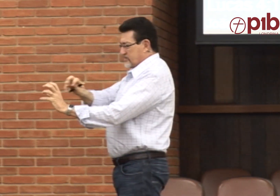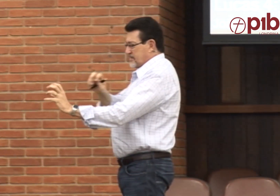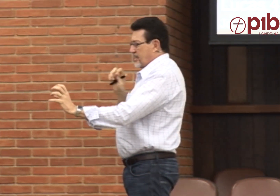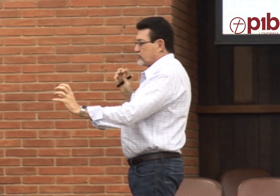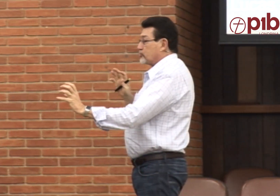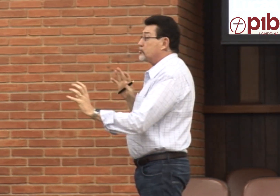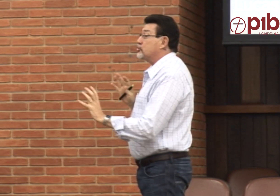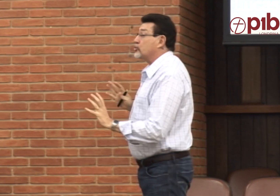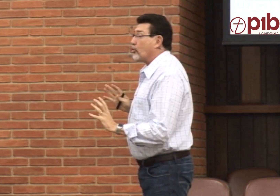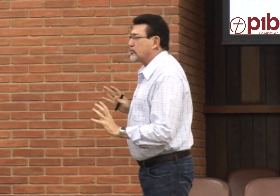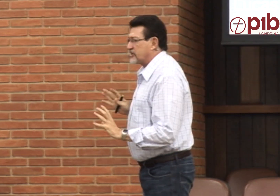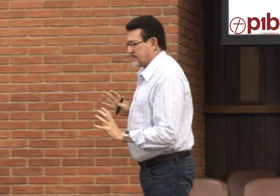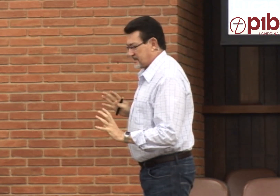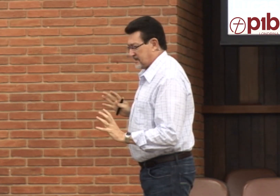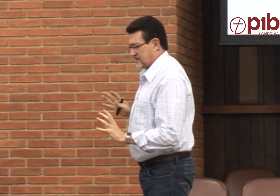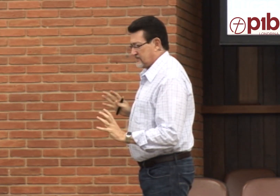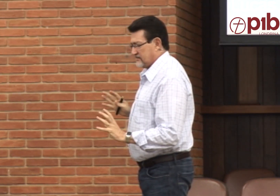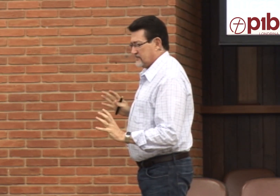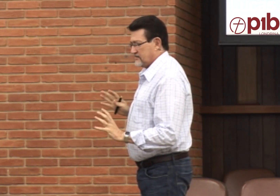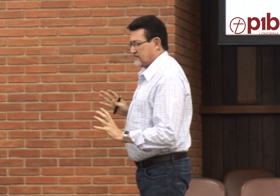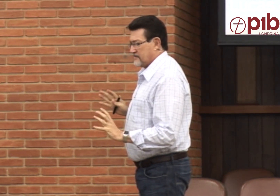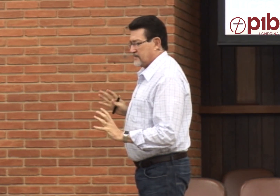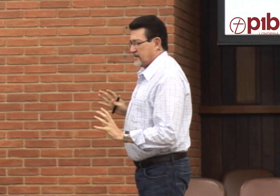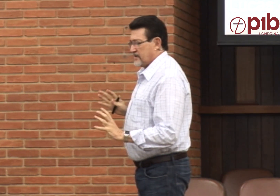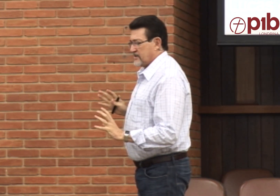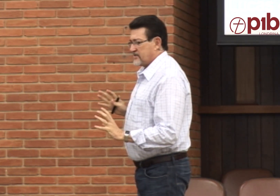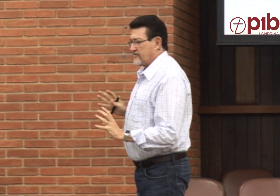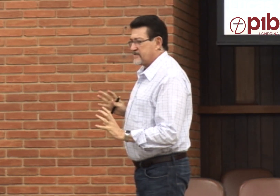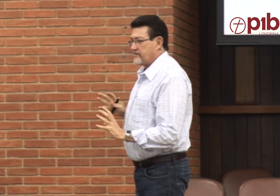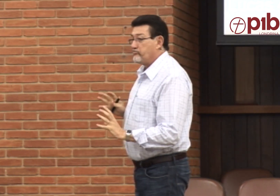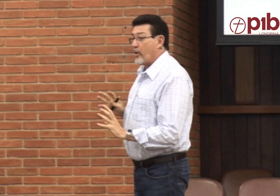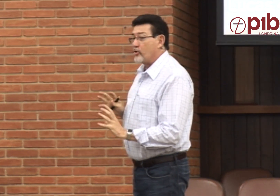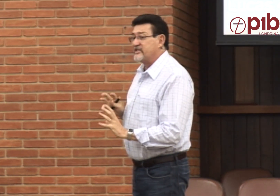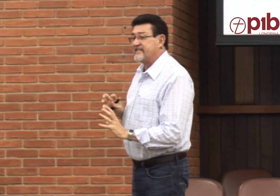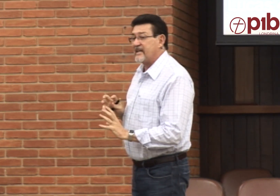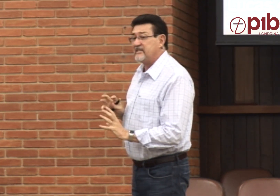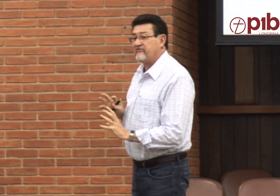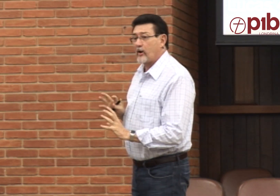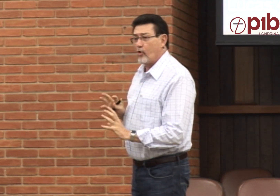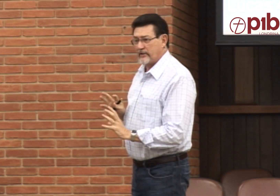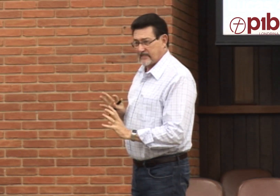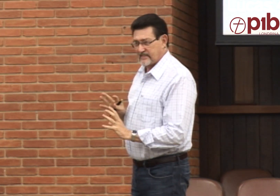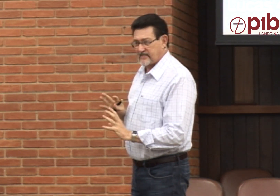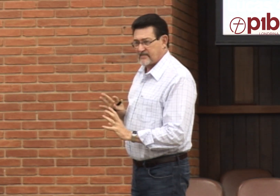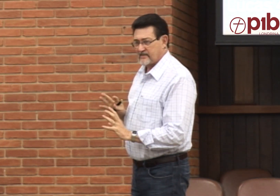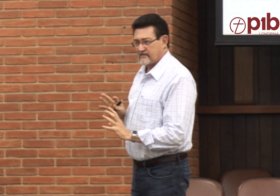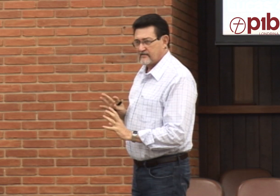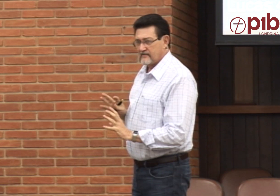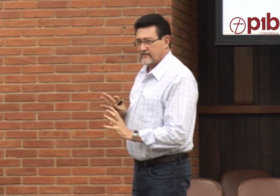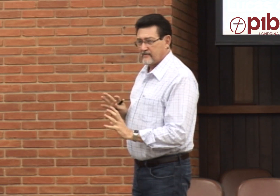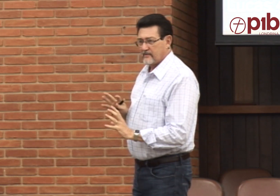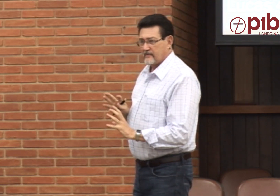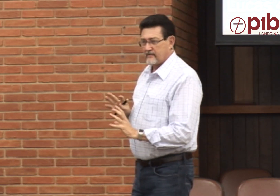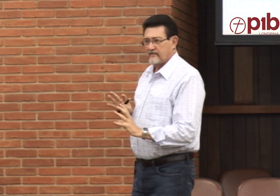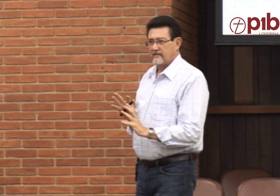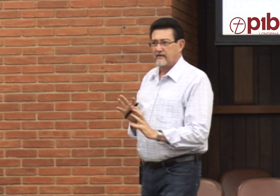o dinheiro dos trouxas chama-se bolsa de valores